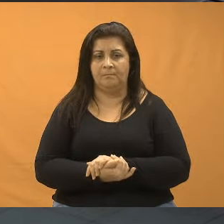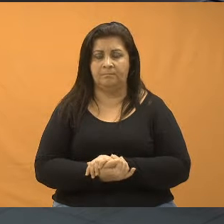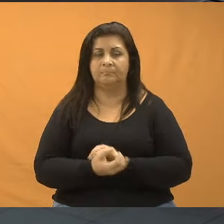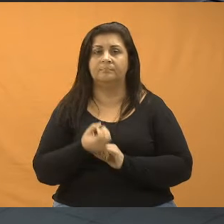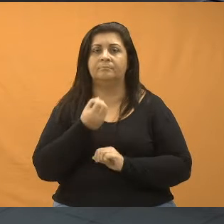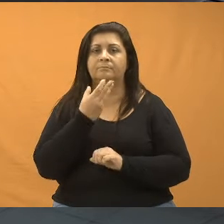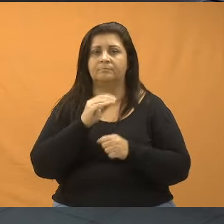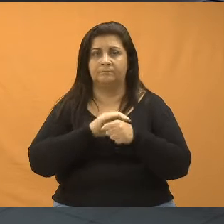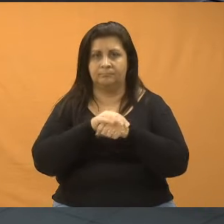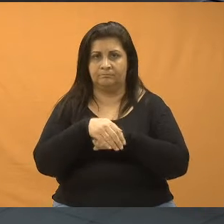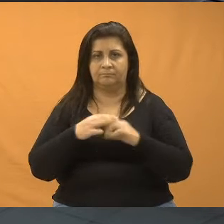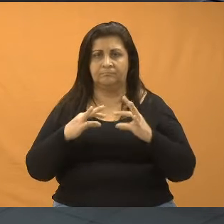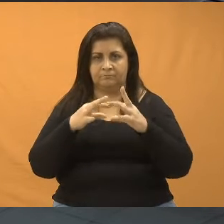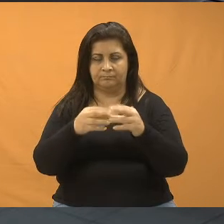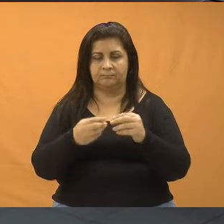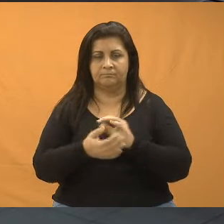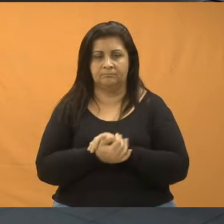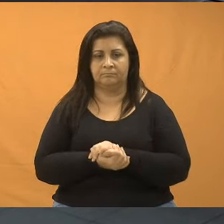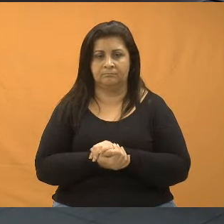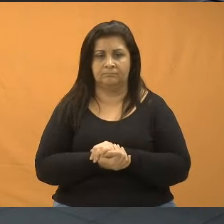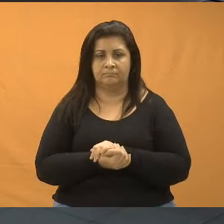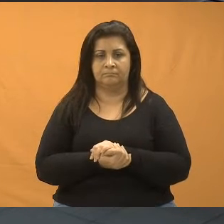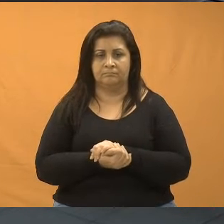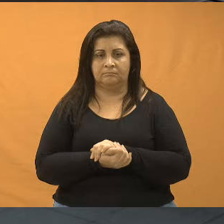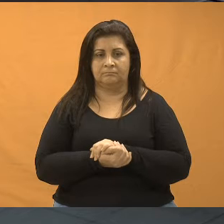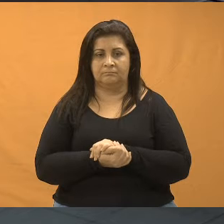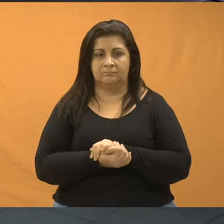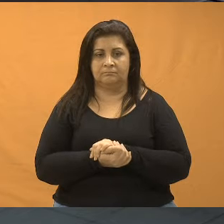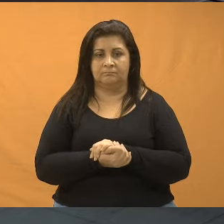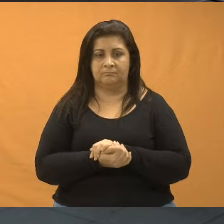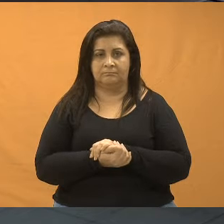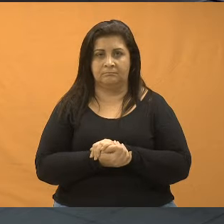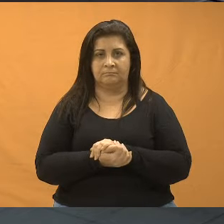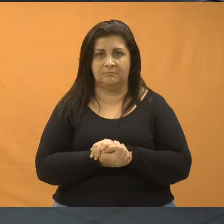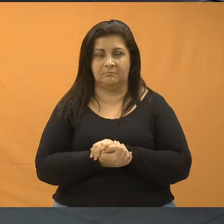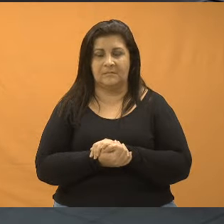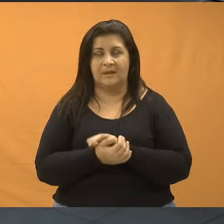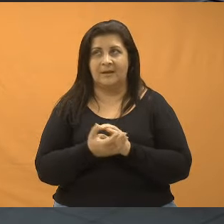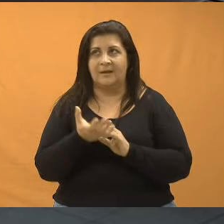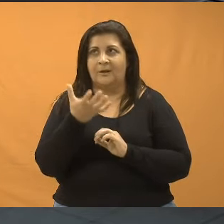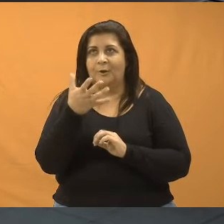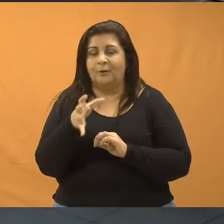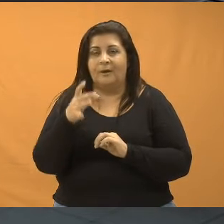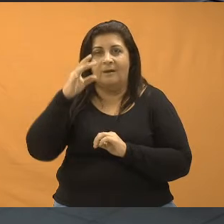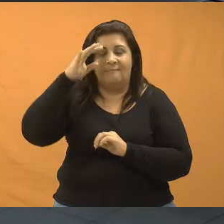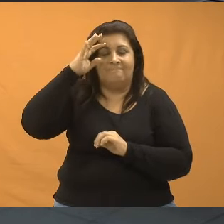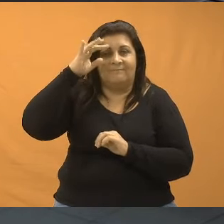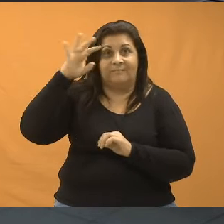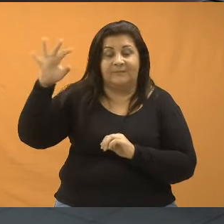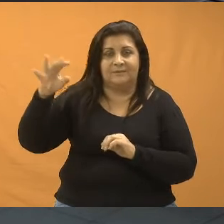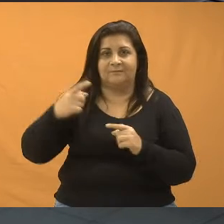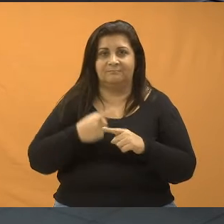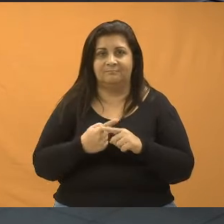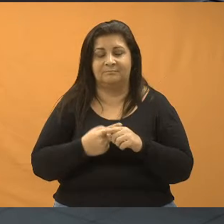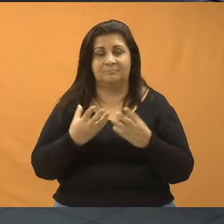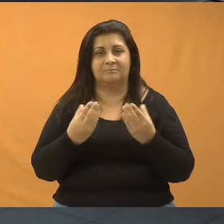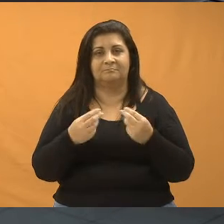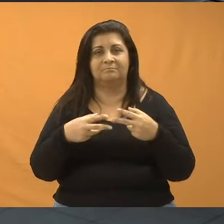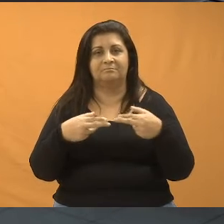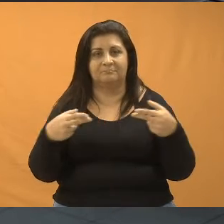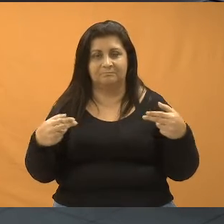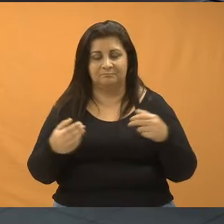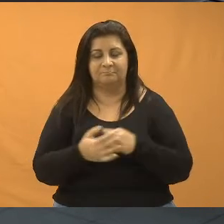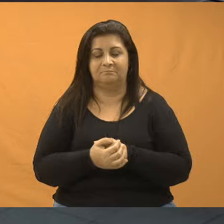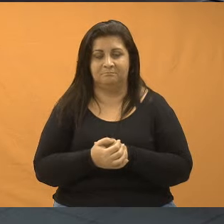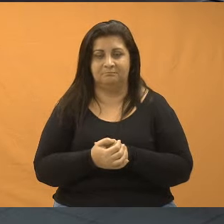Boa noite a todos. Eu vou me policiar para não entrar em devaneios, porque é bem complexo mesmo. Primeiro,